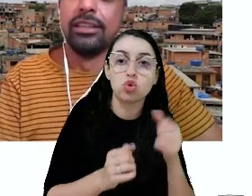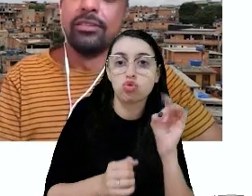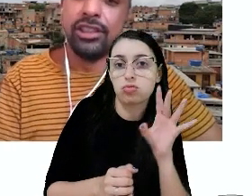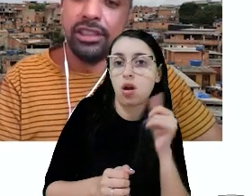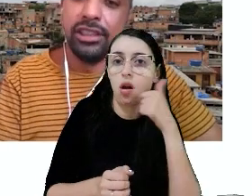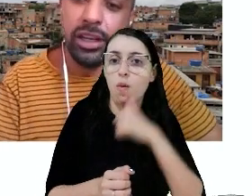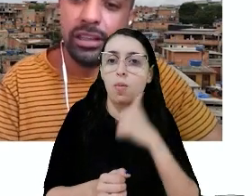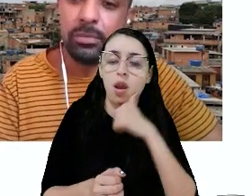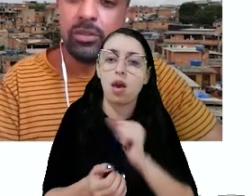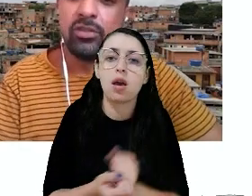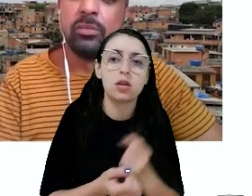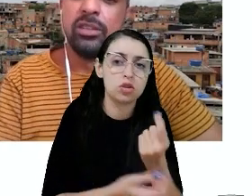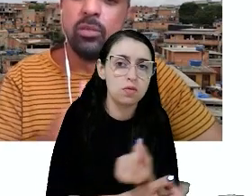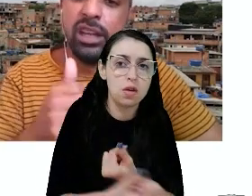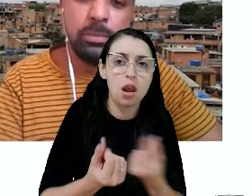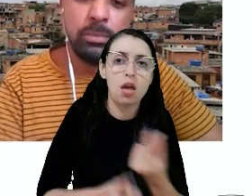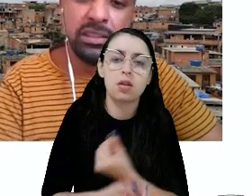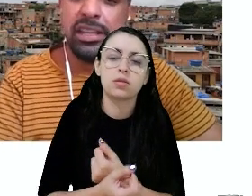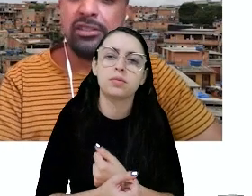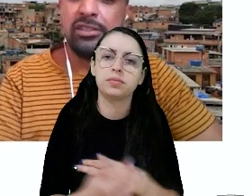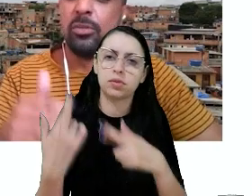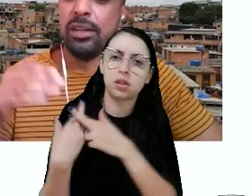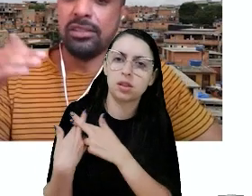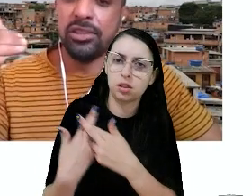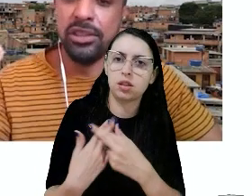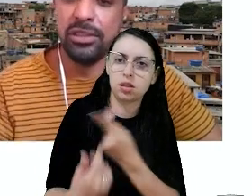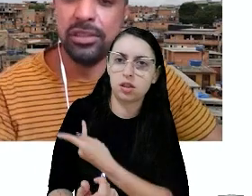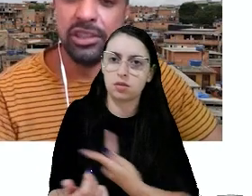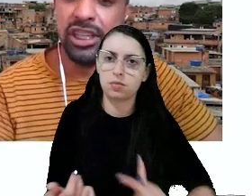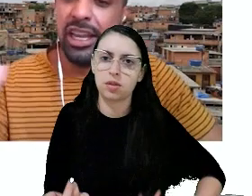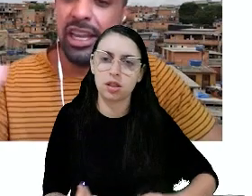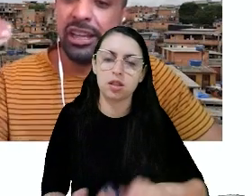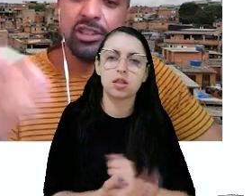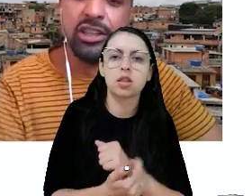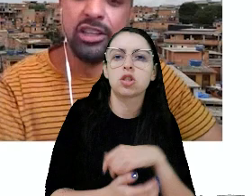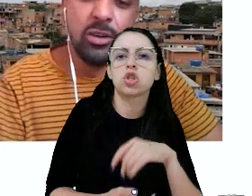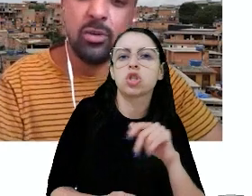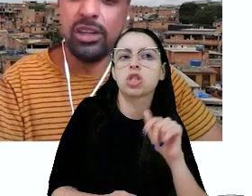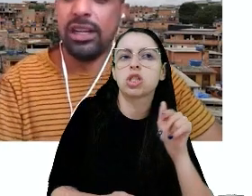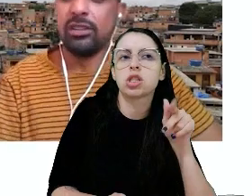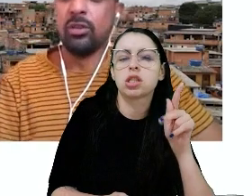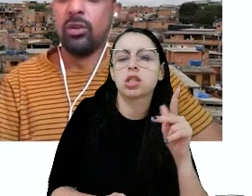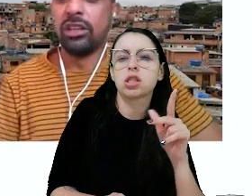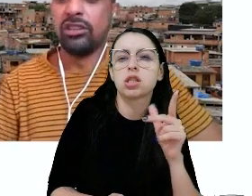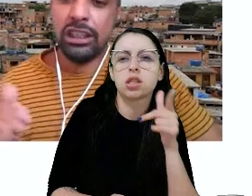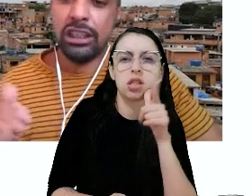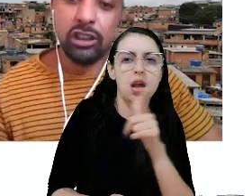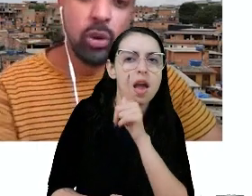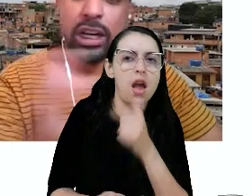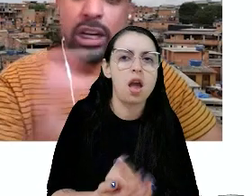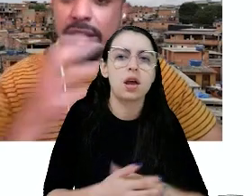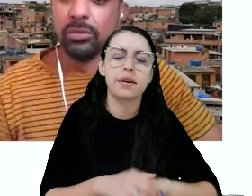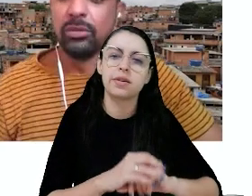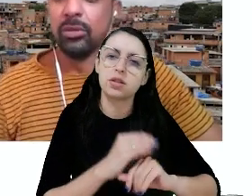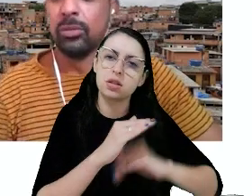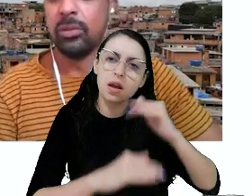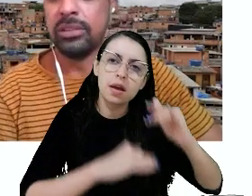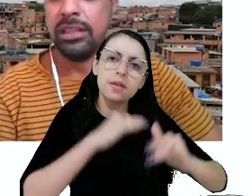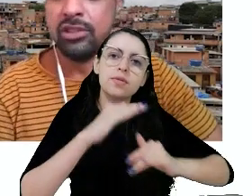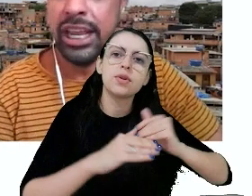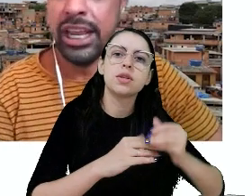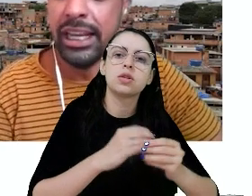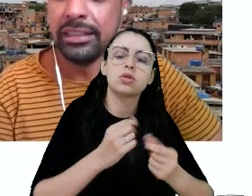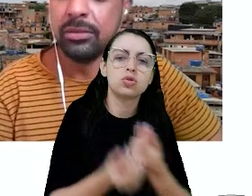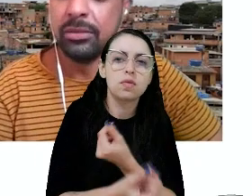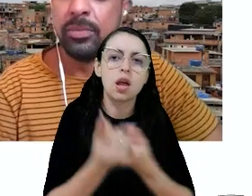comunidade, gerando renda para suas famílias, mulheres presidentes de cooperativa, gerente, coordenadoras, tocando todo